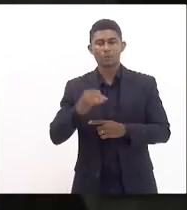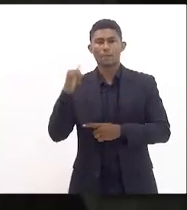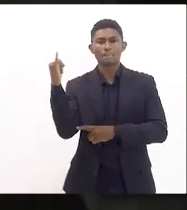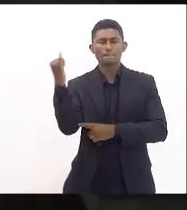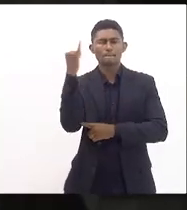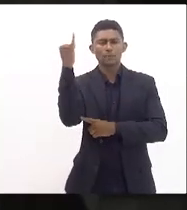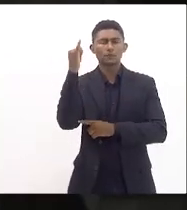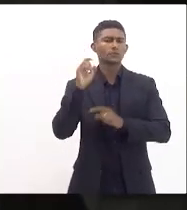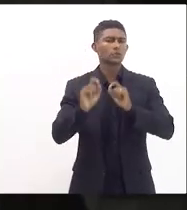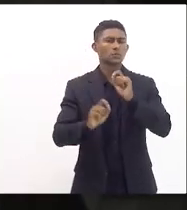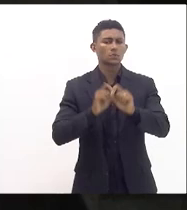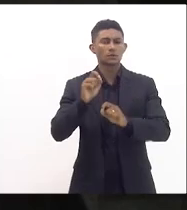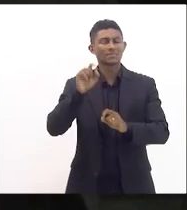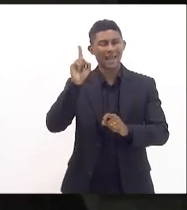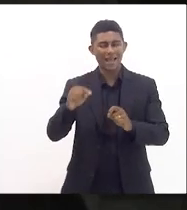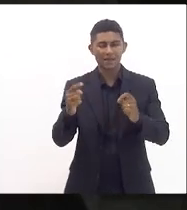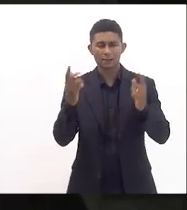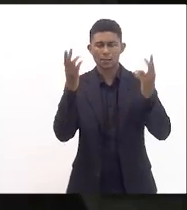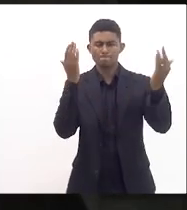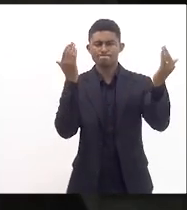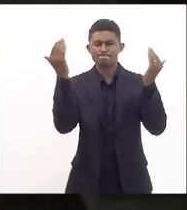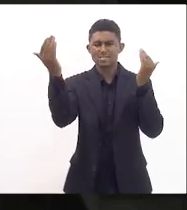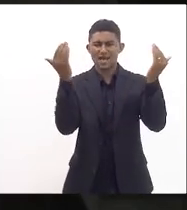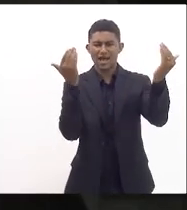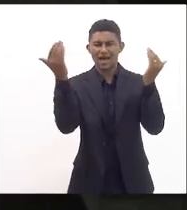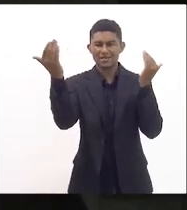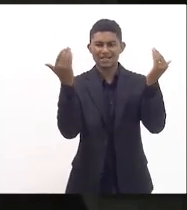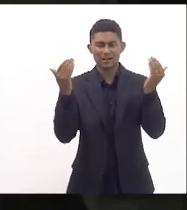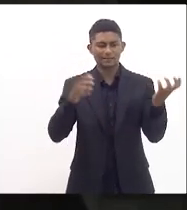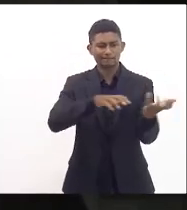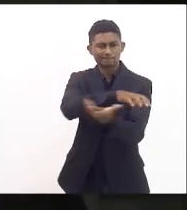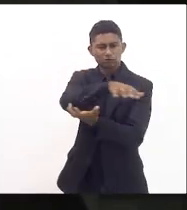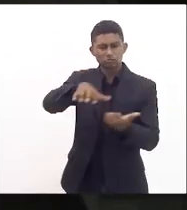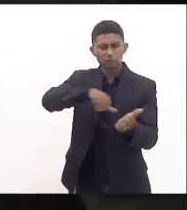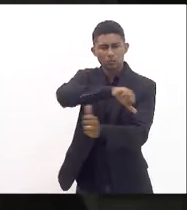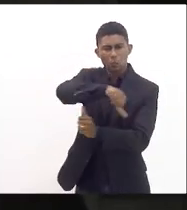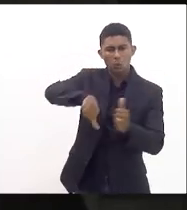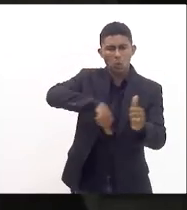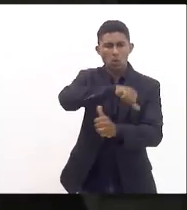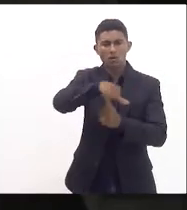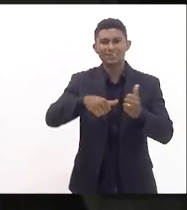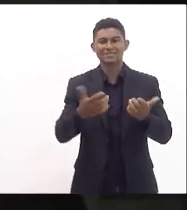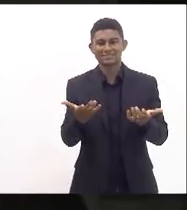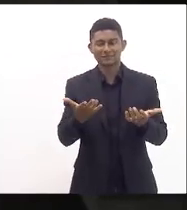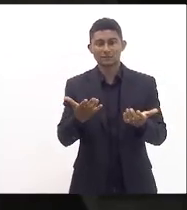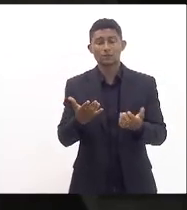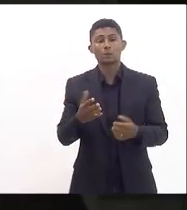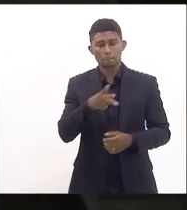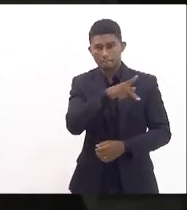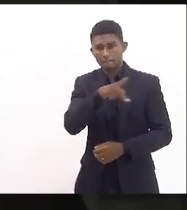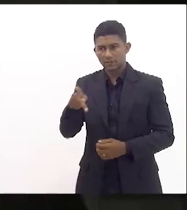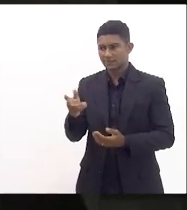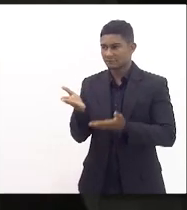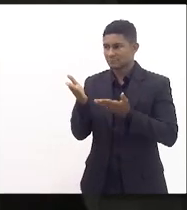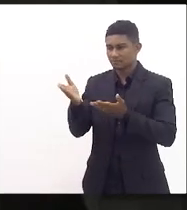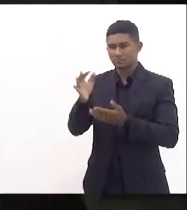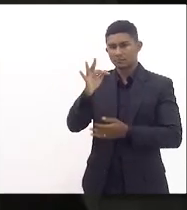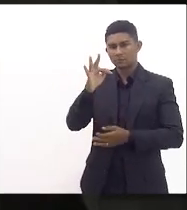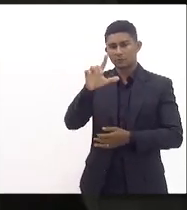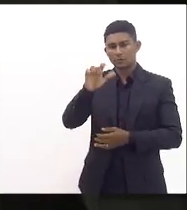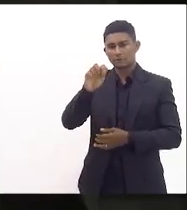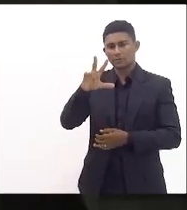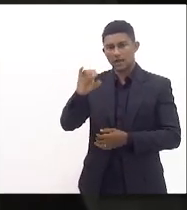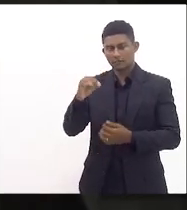defesa da reforma psiquiátrica e da luta antimanicomial. Presidida pelo Flávio, que eu integro,